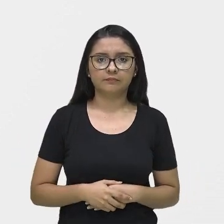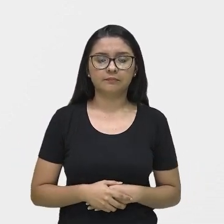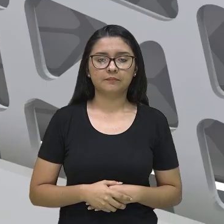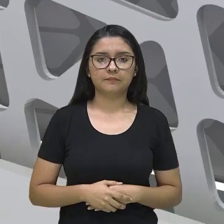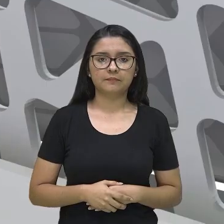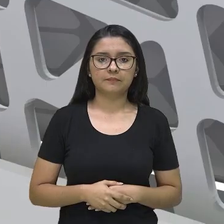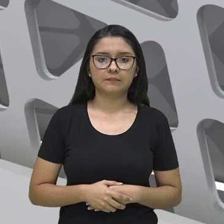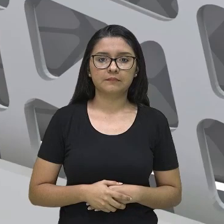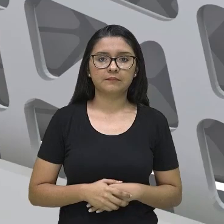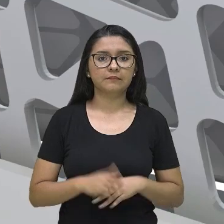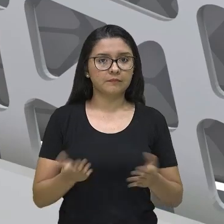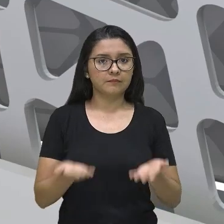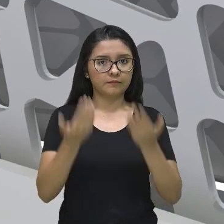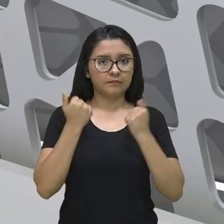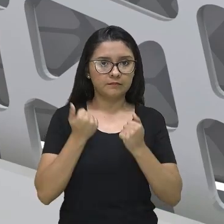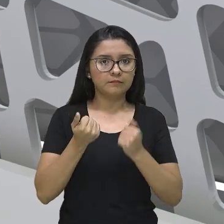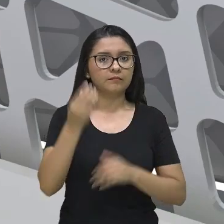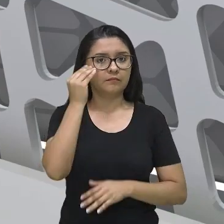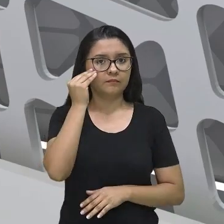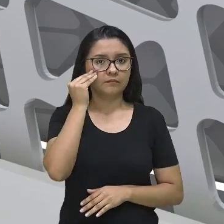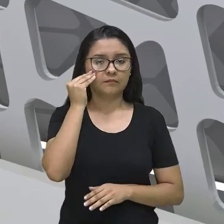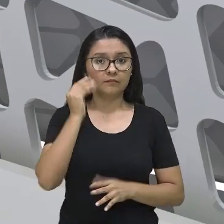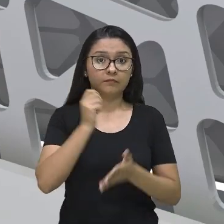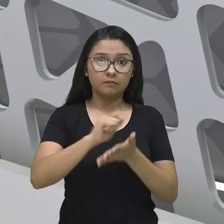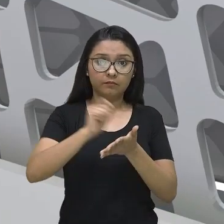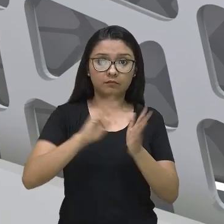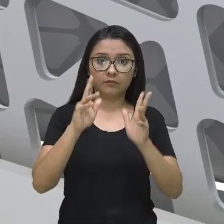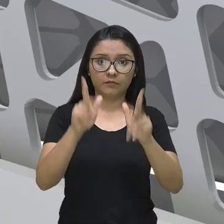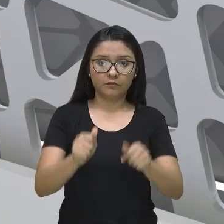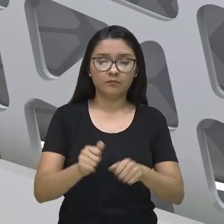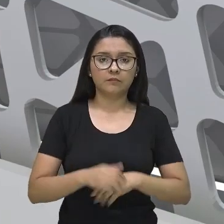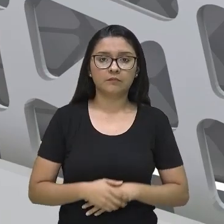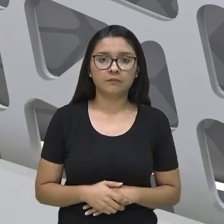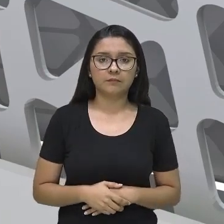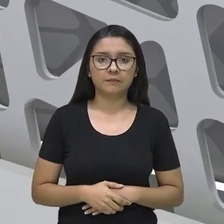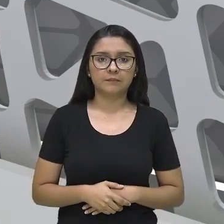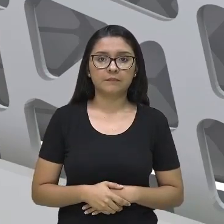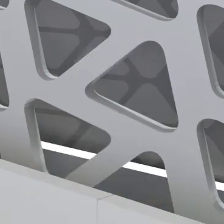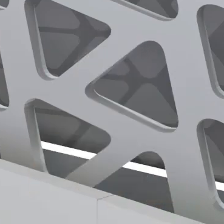infecto-contagiosas. Acompanhem aí, anotem tudo, tá bom?